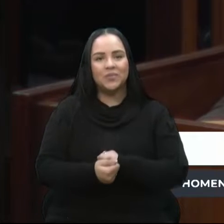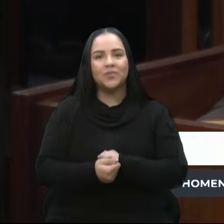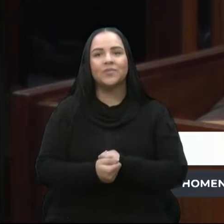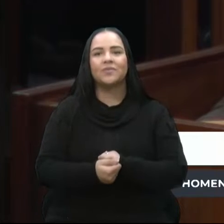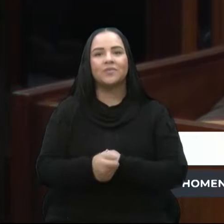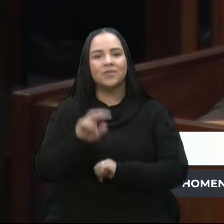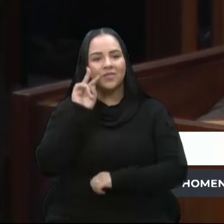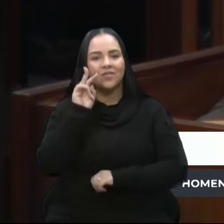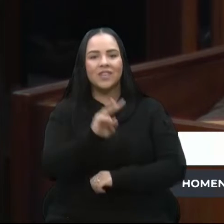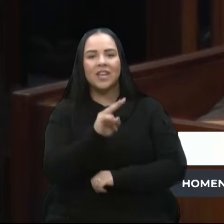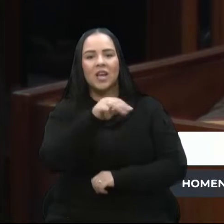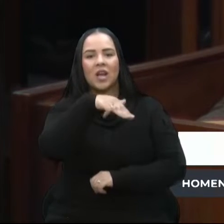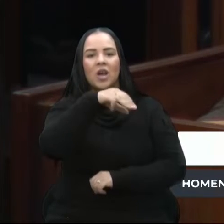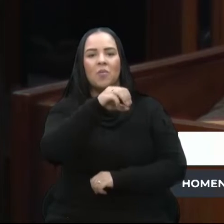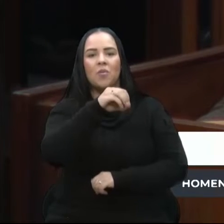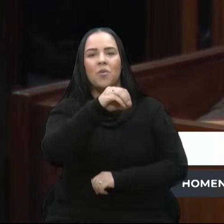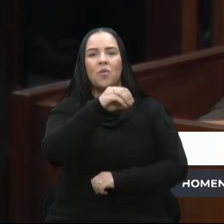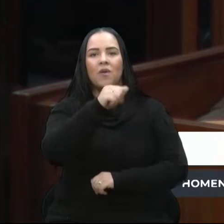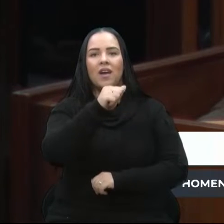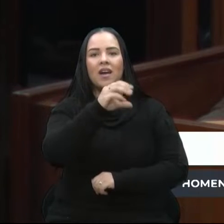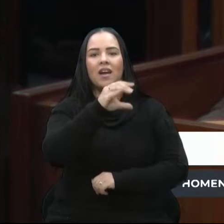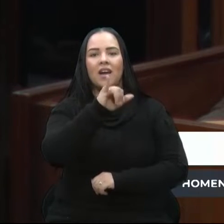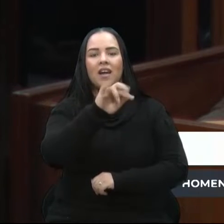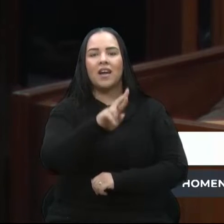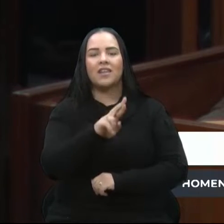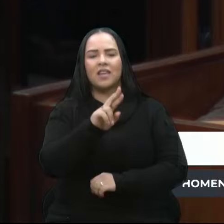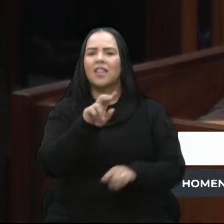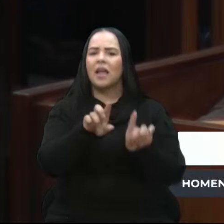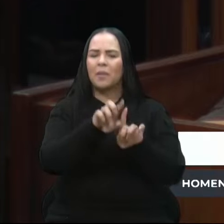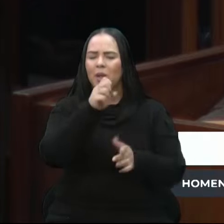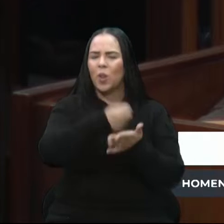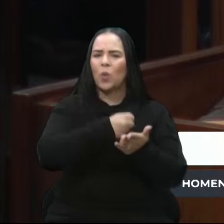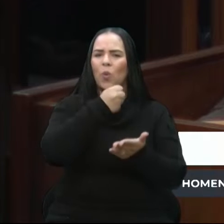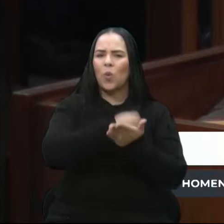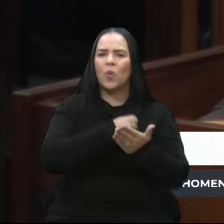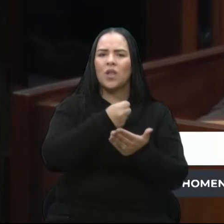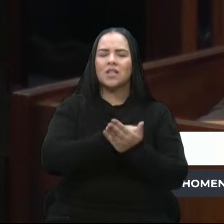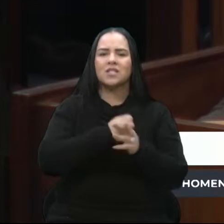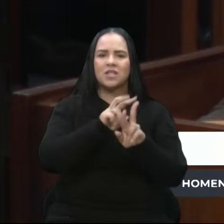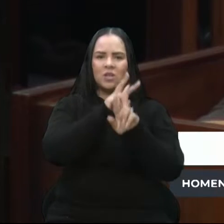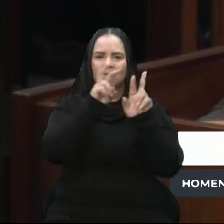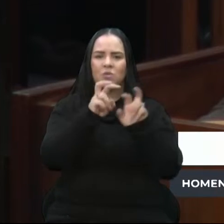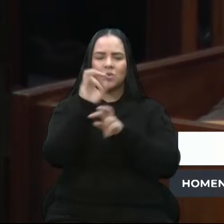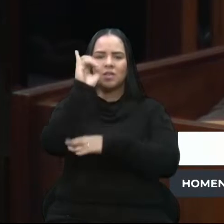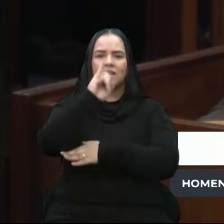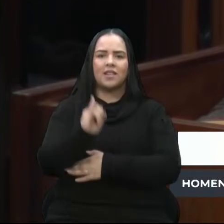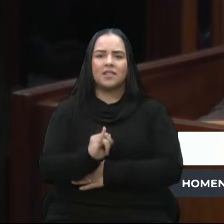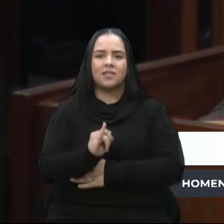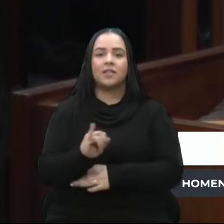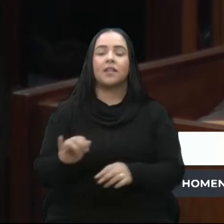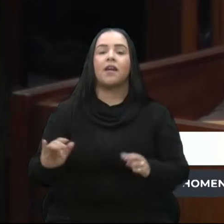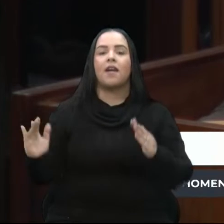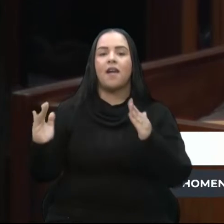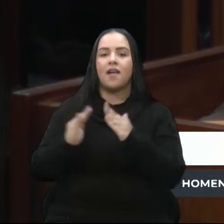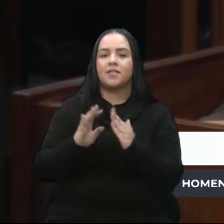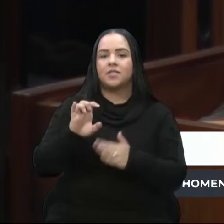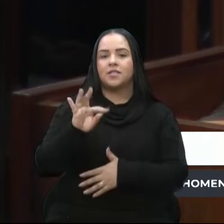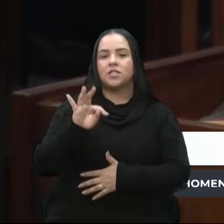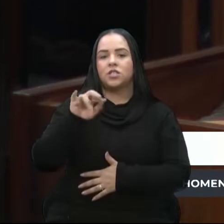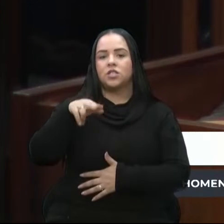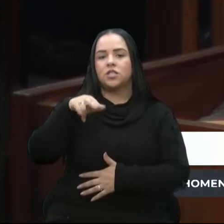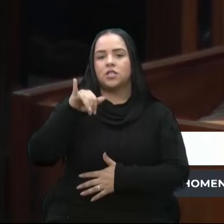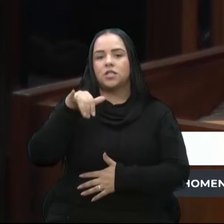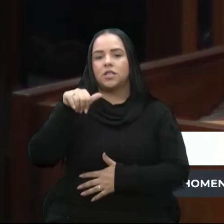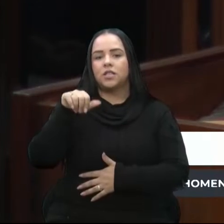aí o Moacir Dal Castel, que é um lutador também da questão italiana. Na Casa das Etnias, vários